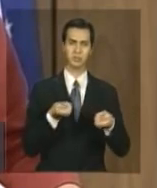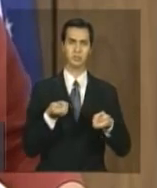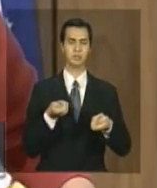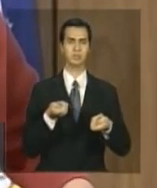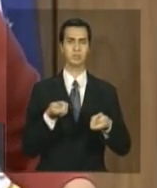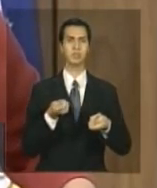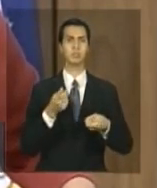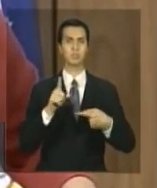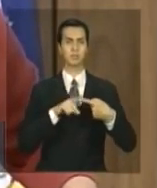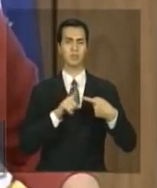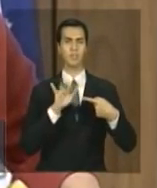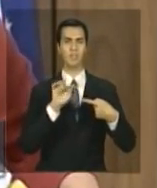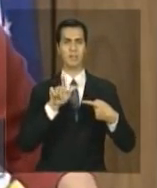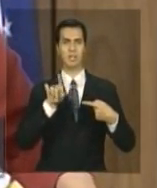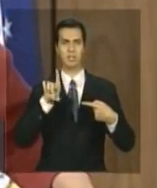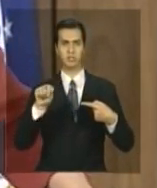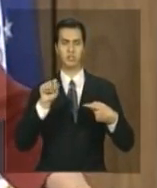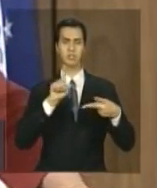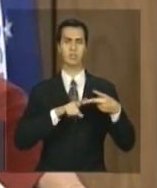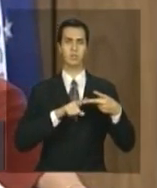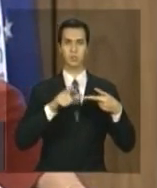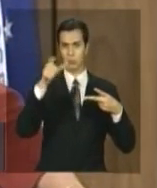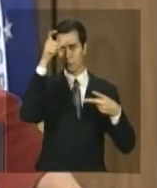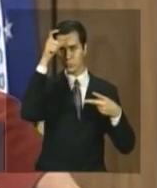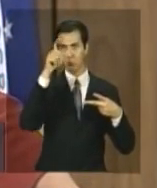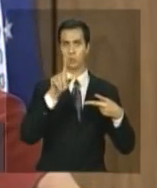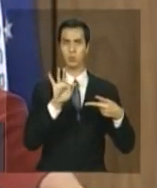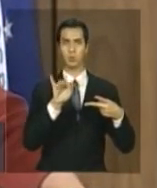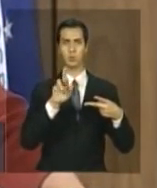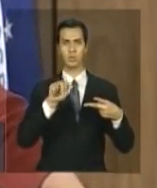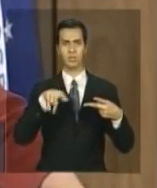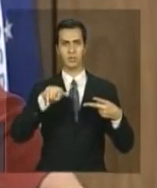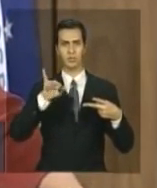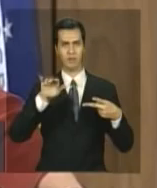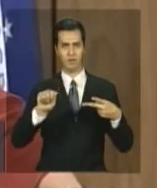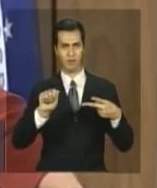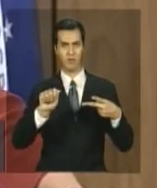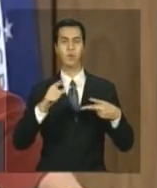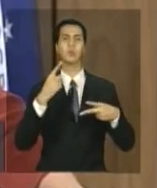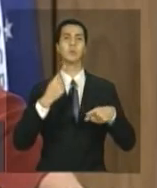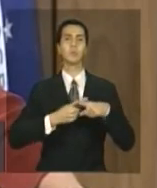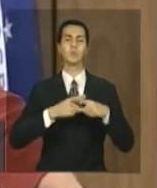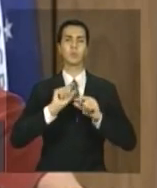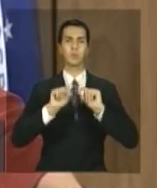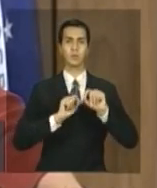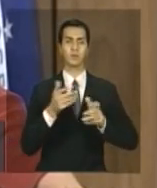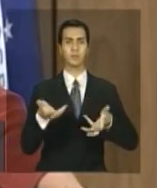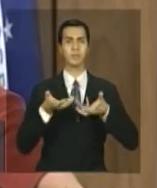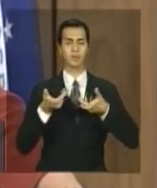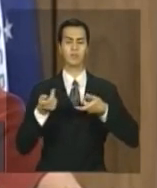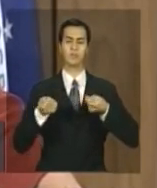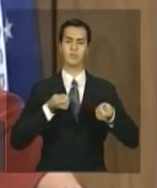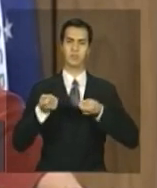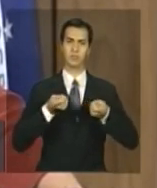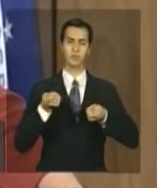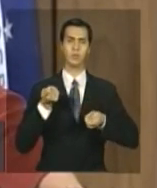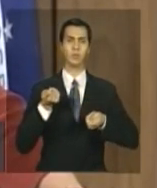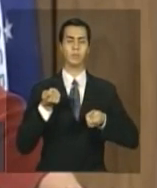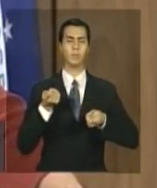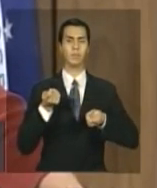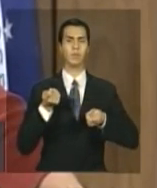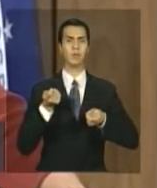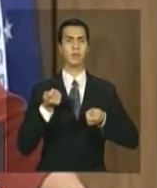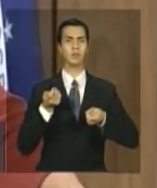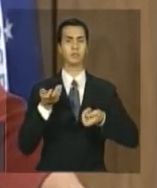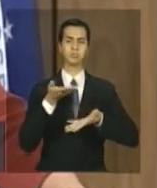por Finlândia e Turquia, para promover o uso desse instrumento na prevenção e